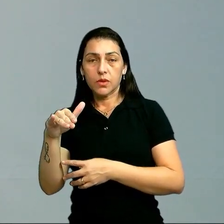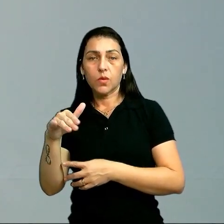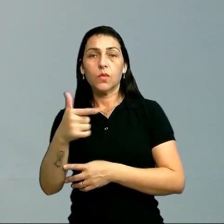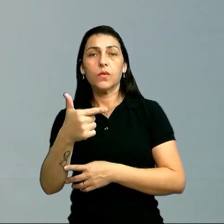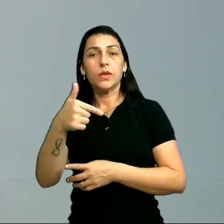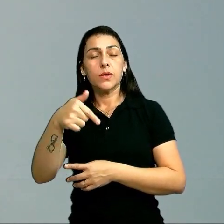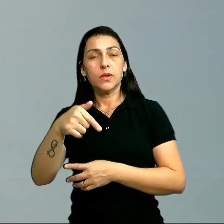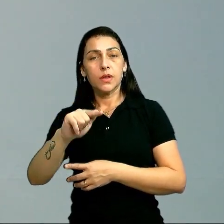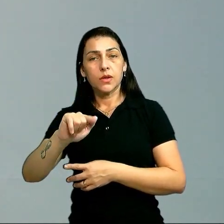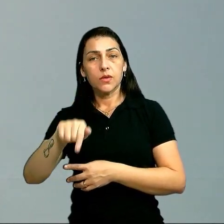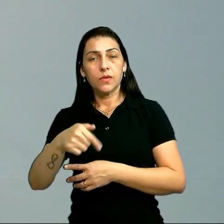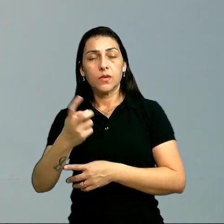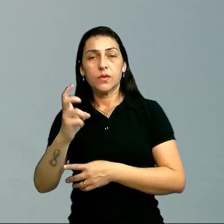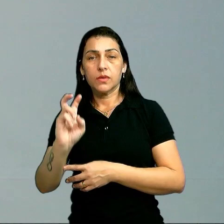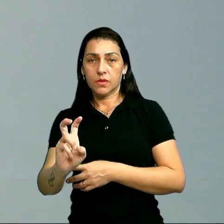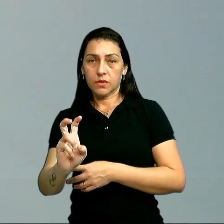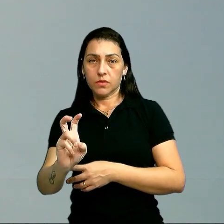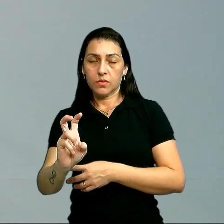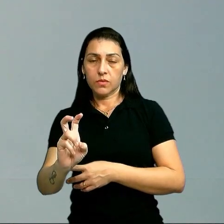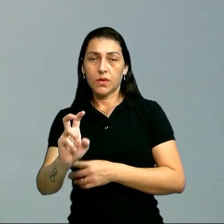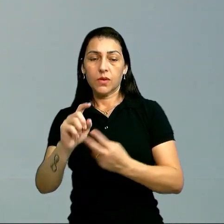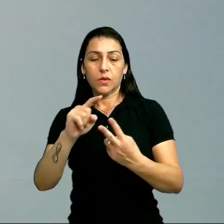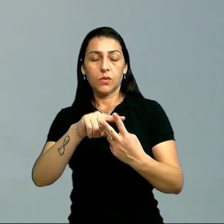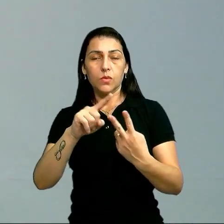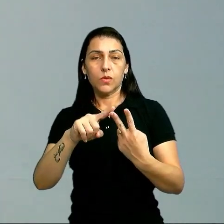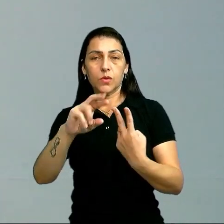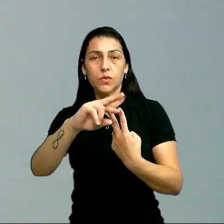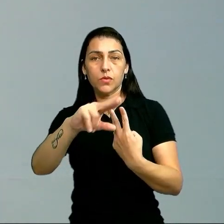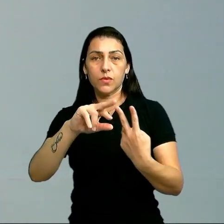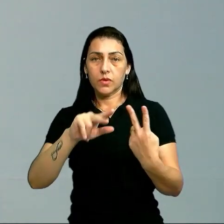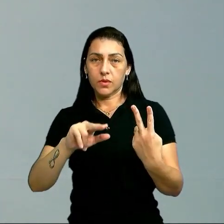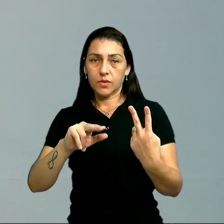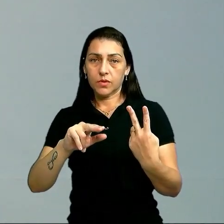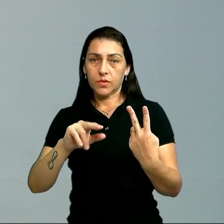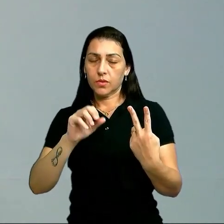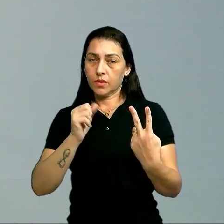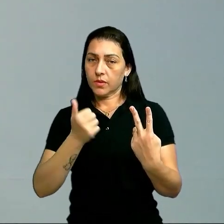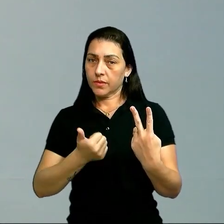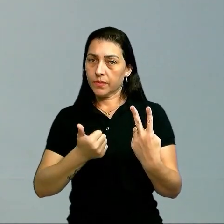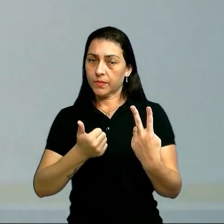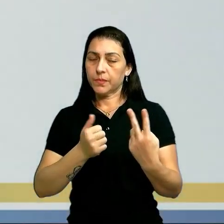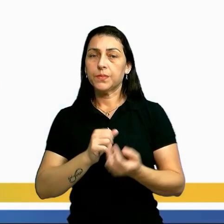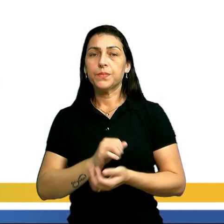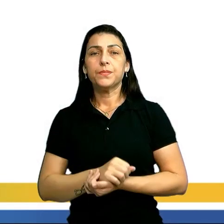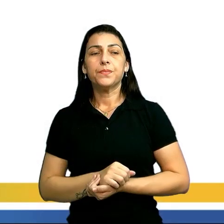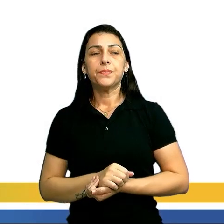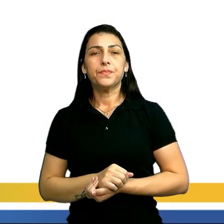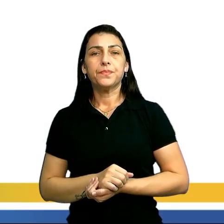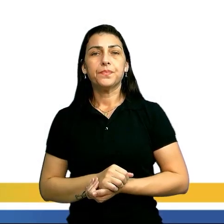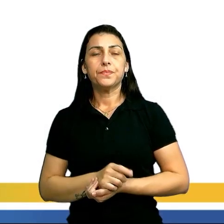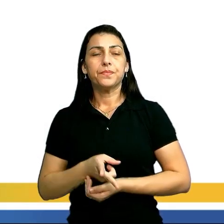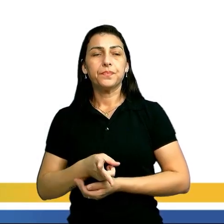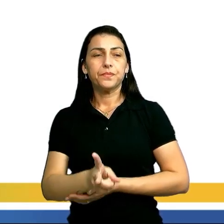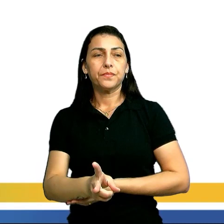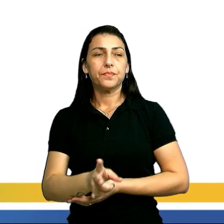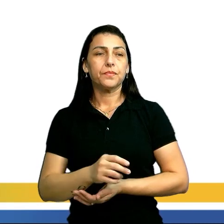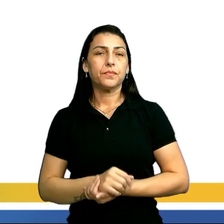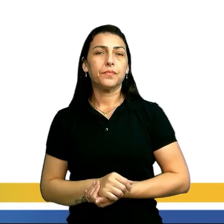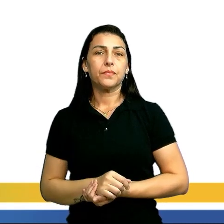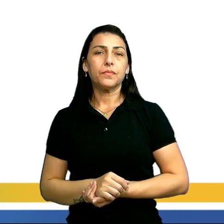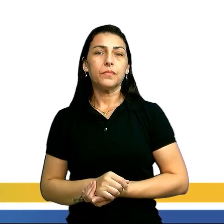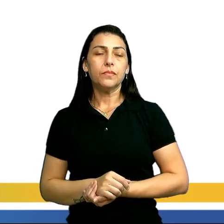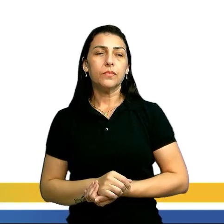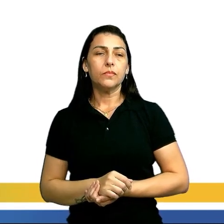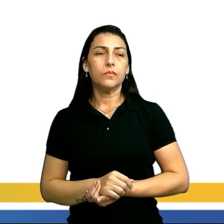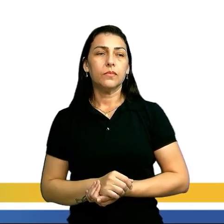com 27 horas,5. São duas coisas diferentes. Tudo bem? Então vamos lá, continuando.